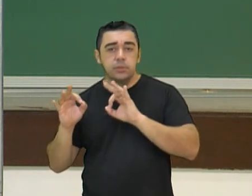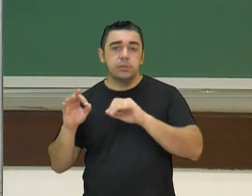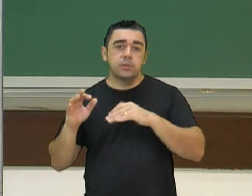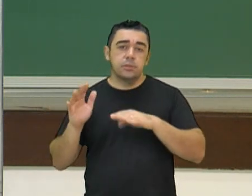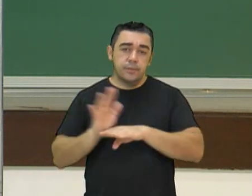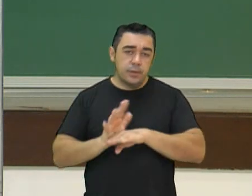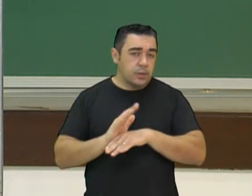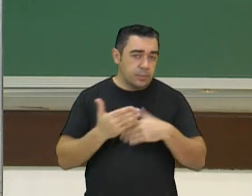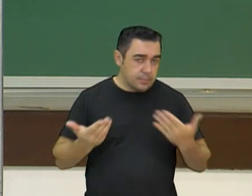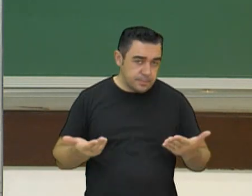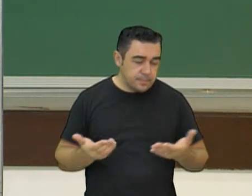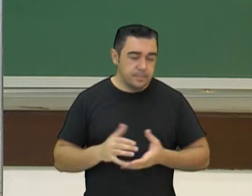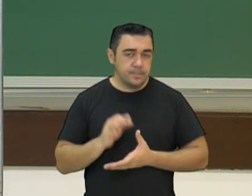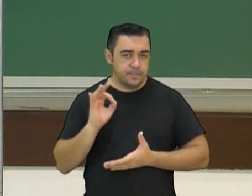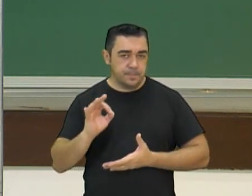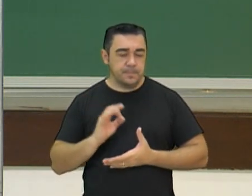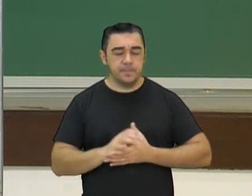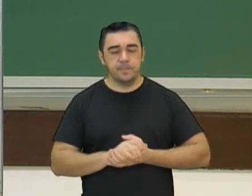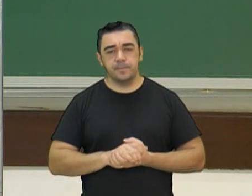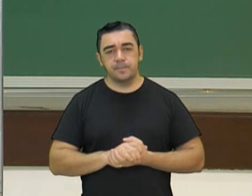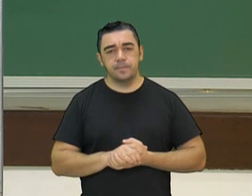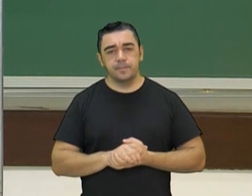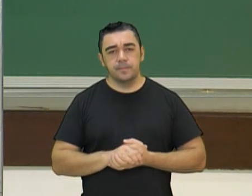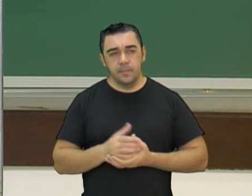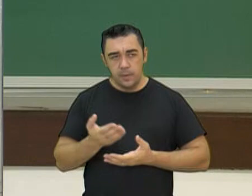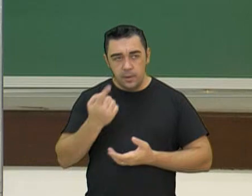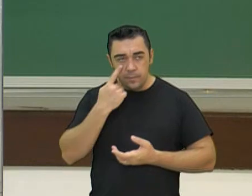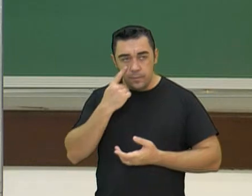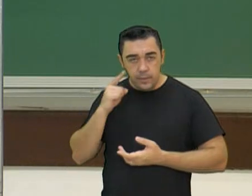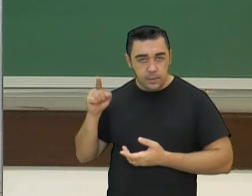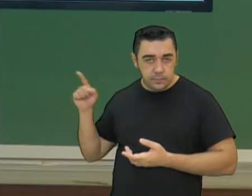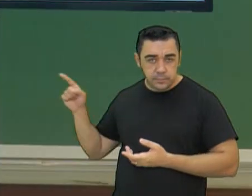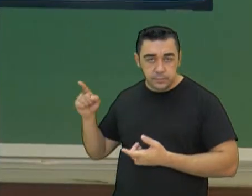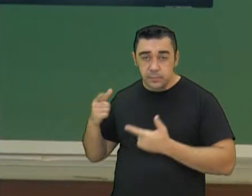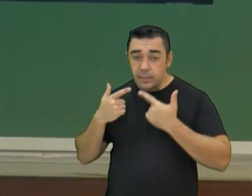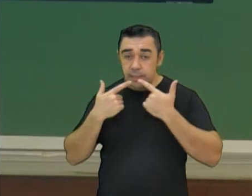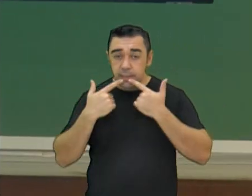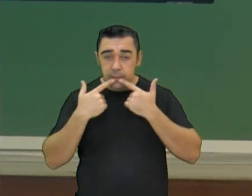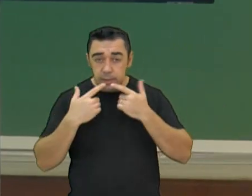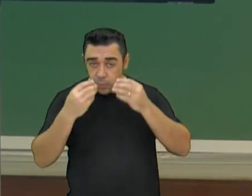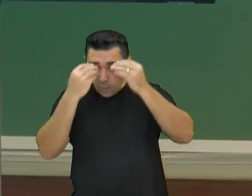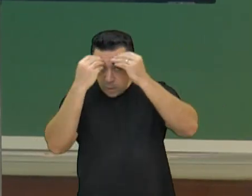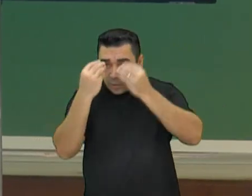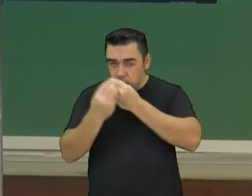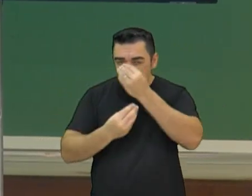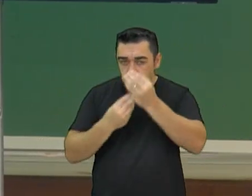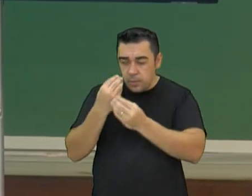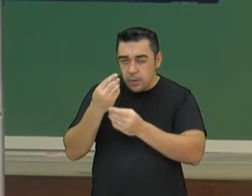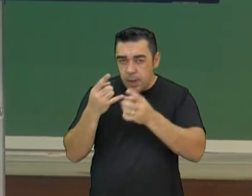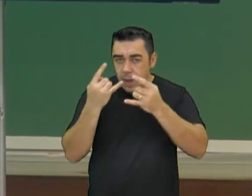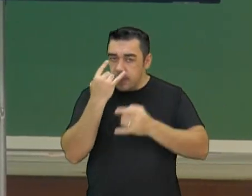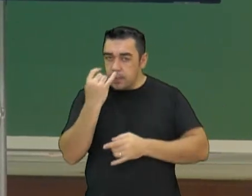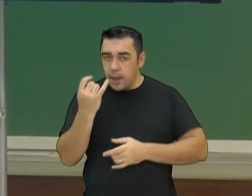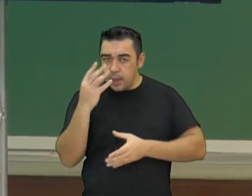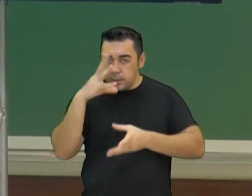ler, enfim, certo? Então vamos ver lá como que essa linguagem persuasiva pode se manifestar ou não nos